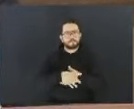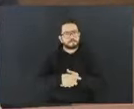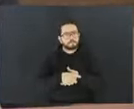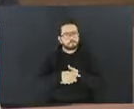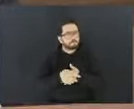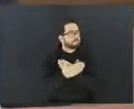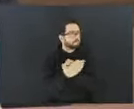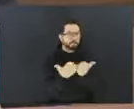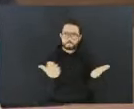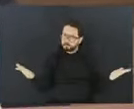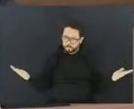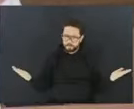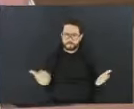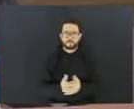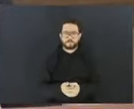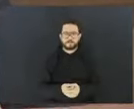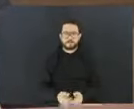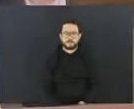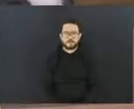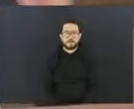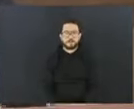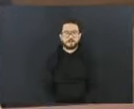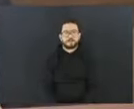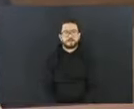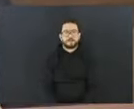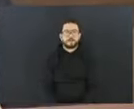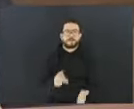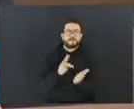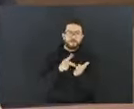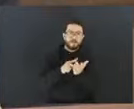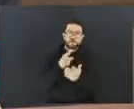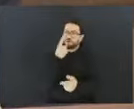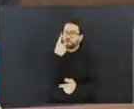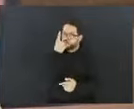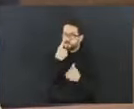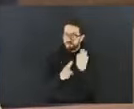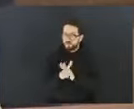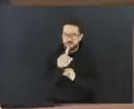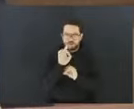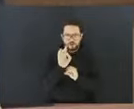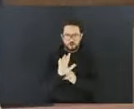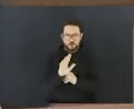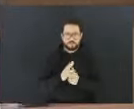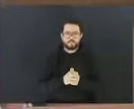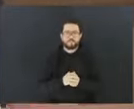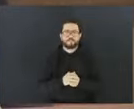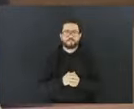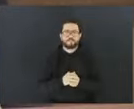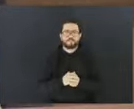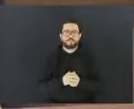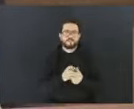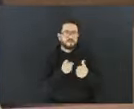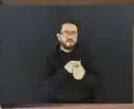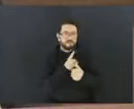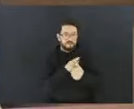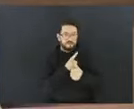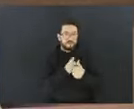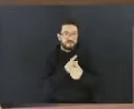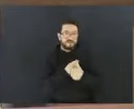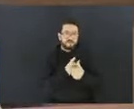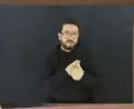são um questionamento e uma observação aqui até que o capitão Goulart colocou agora há pouco. A primeira, coronel, o nosso